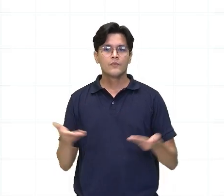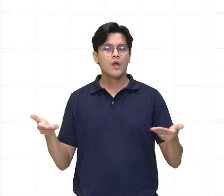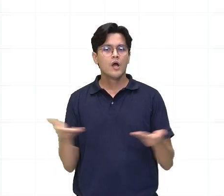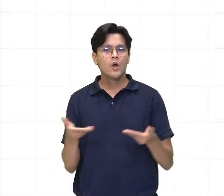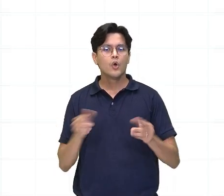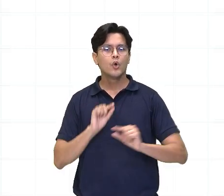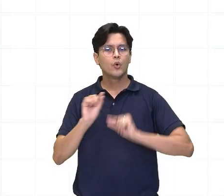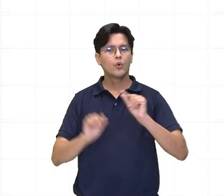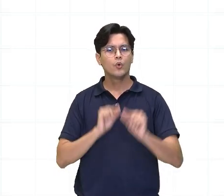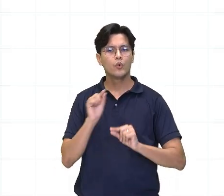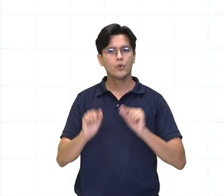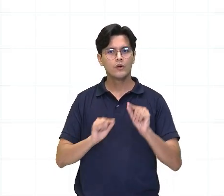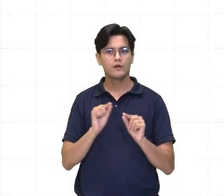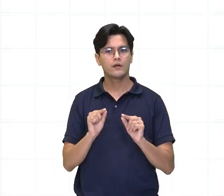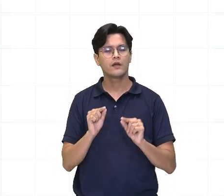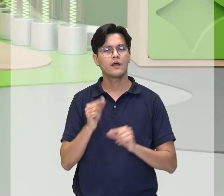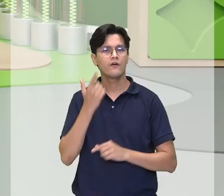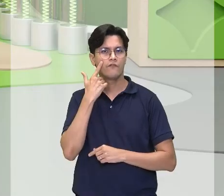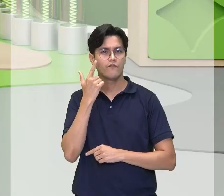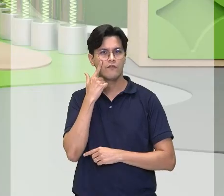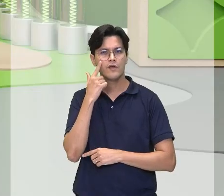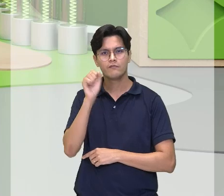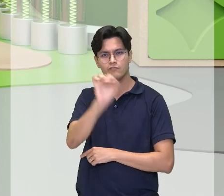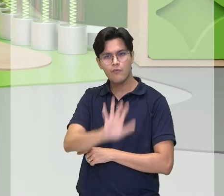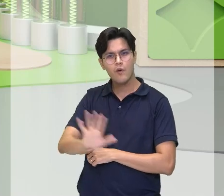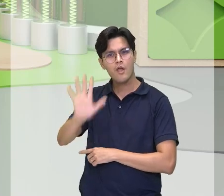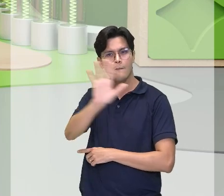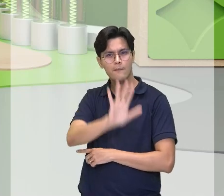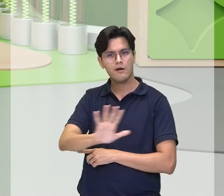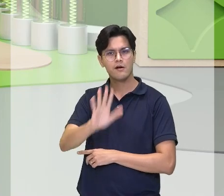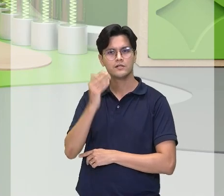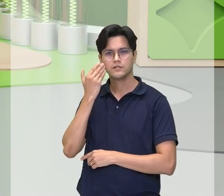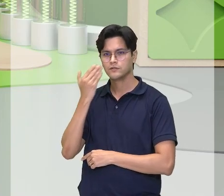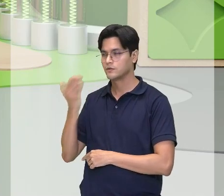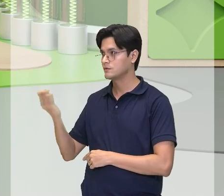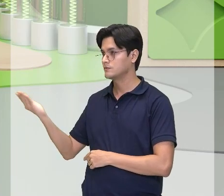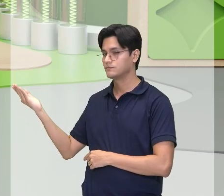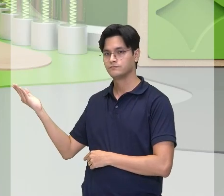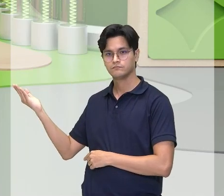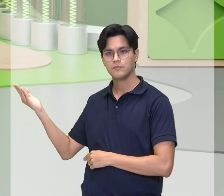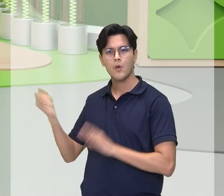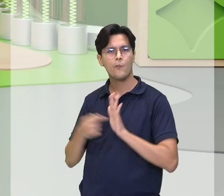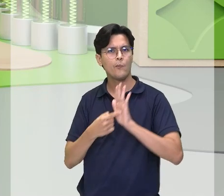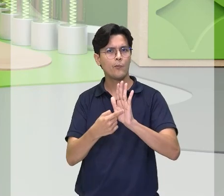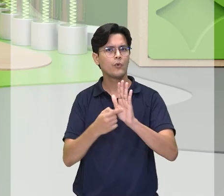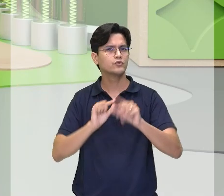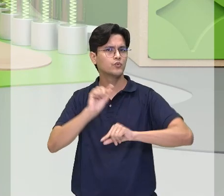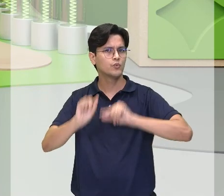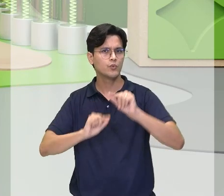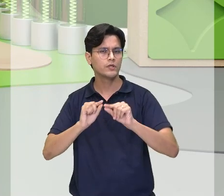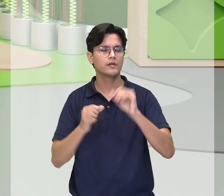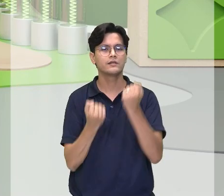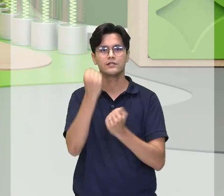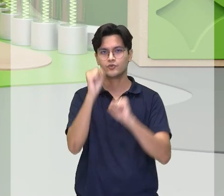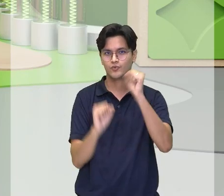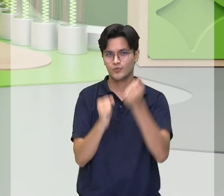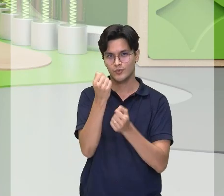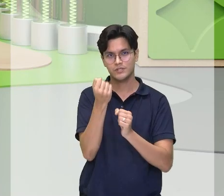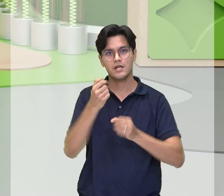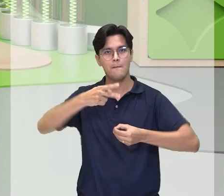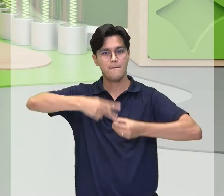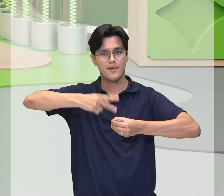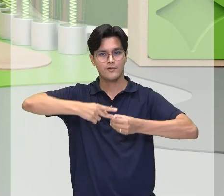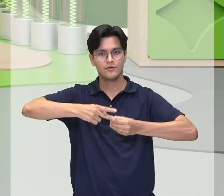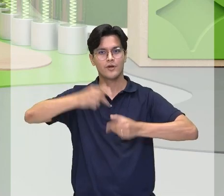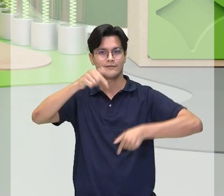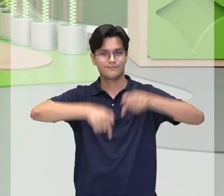vamos ver uma imagem, certo? De uma indústria petroquímica.